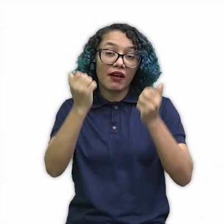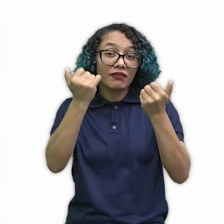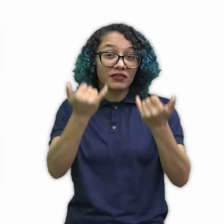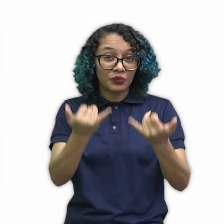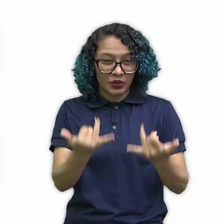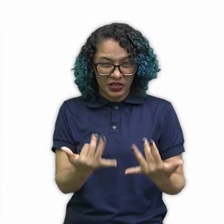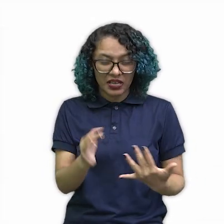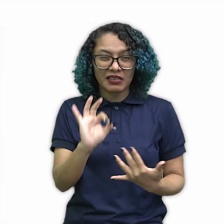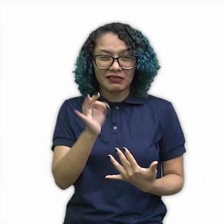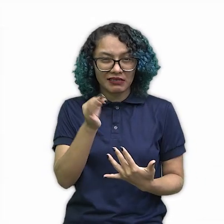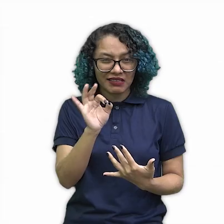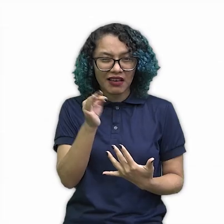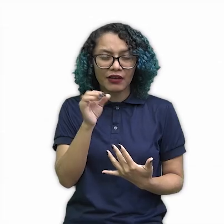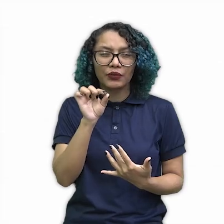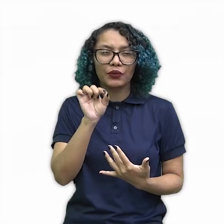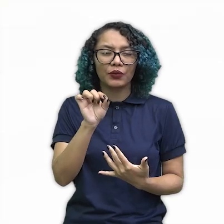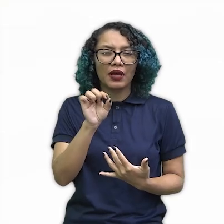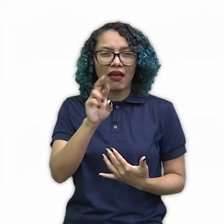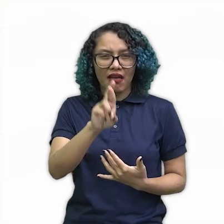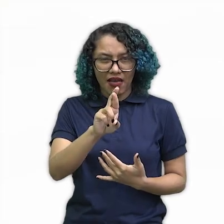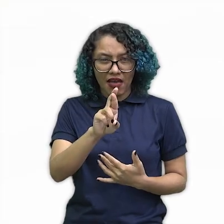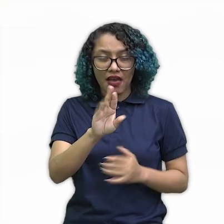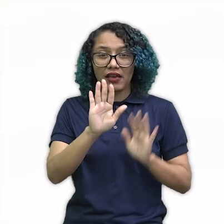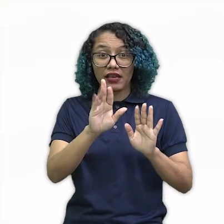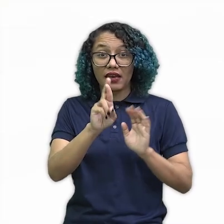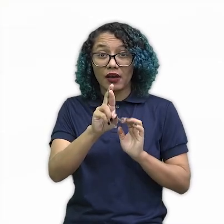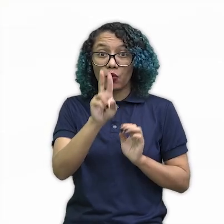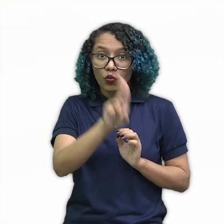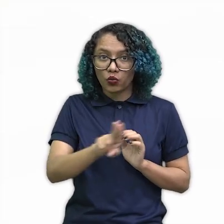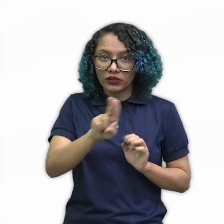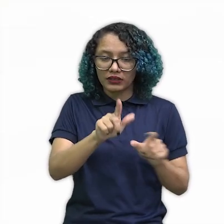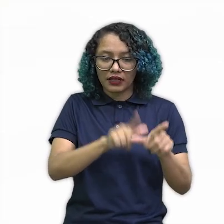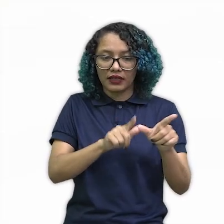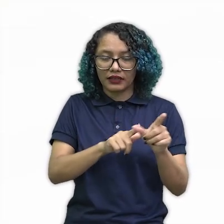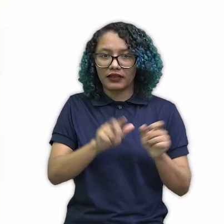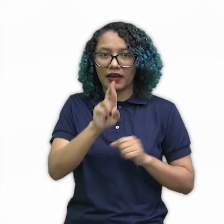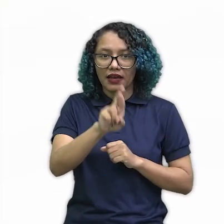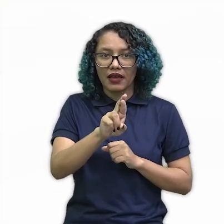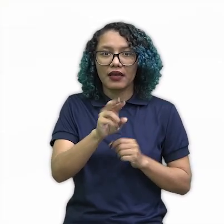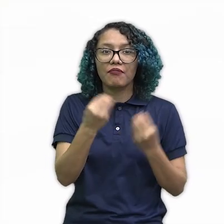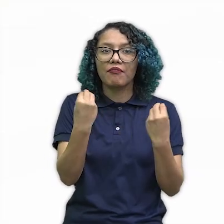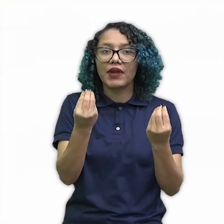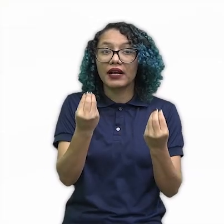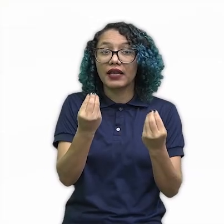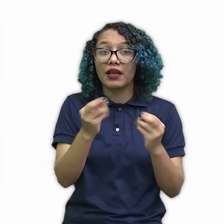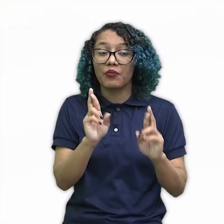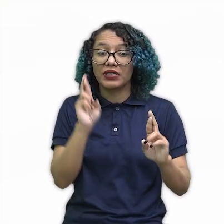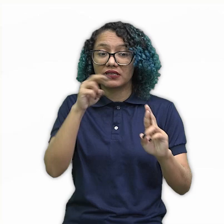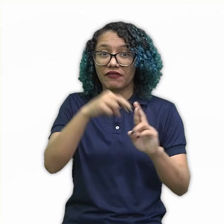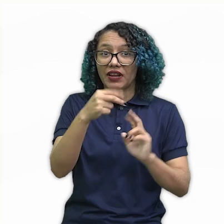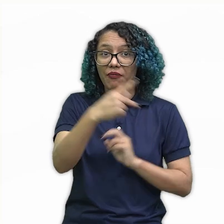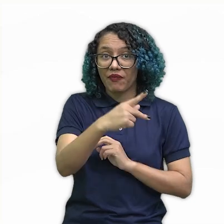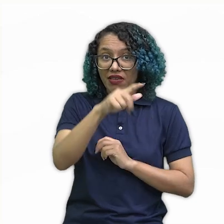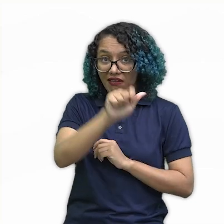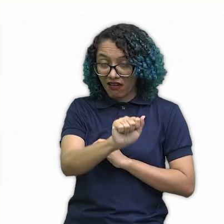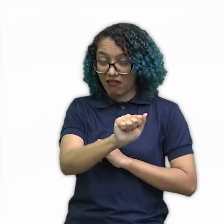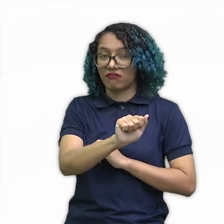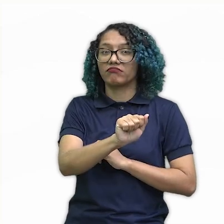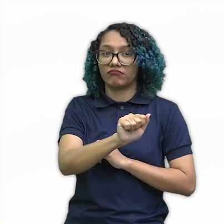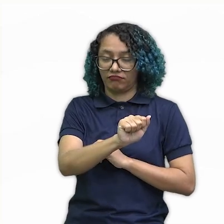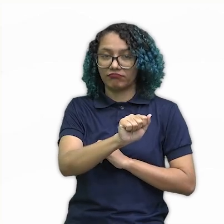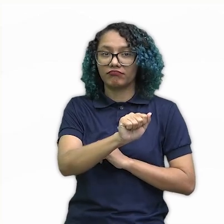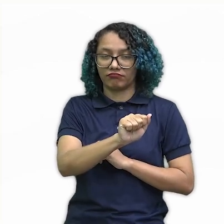isso, nós falamos em R quando nossa progressão é aritmética,